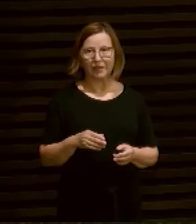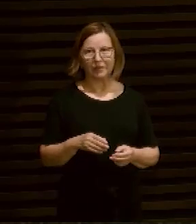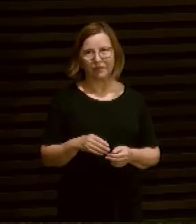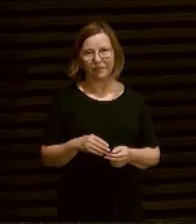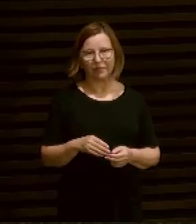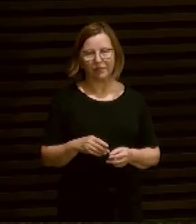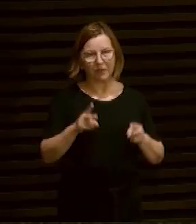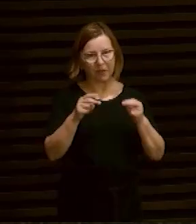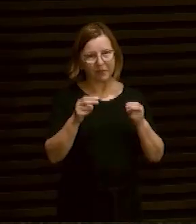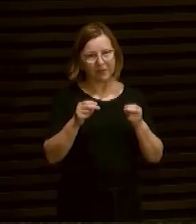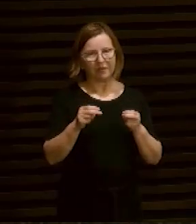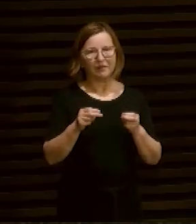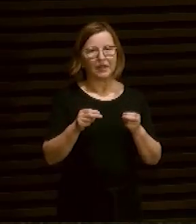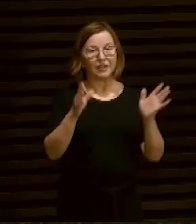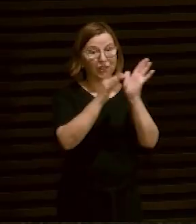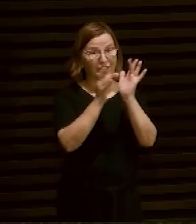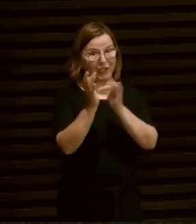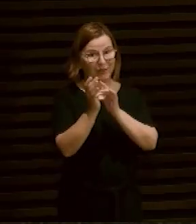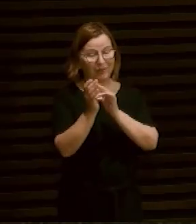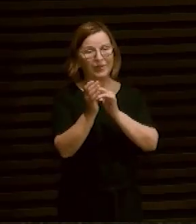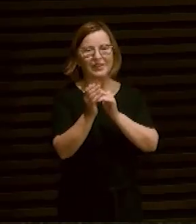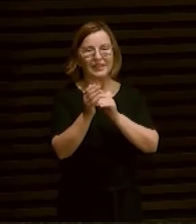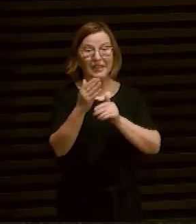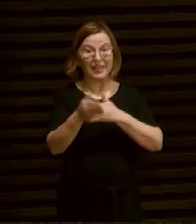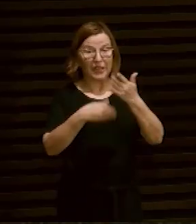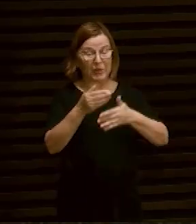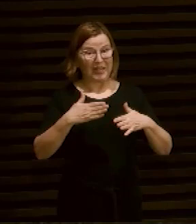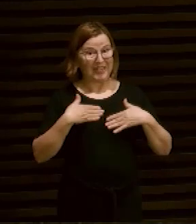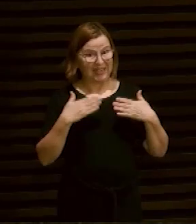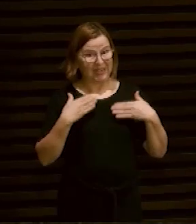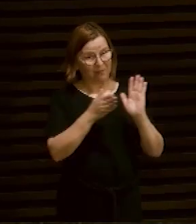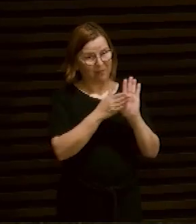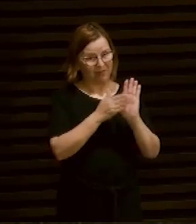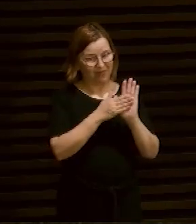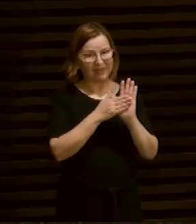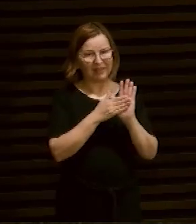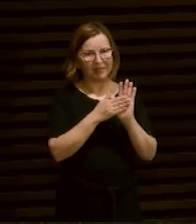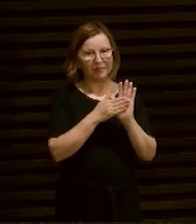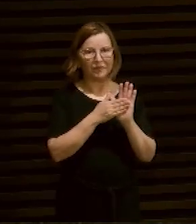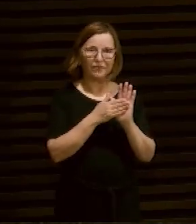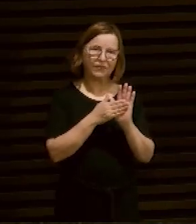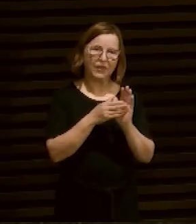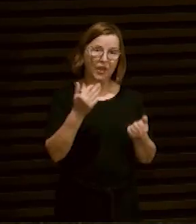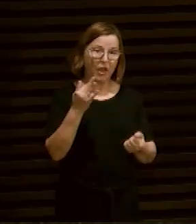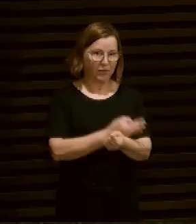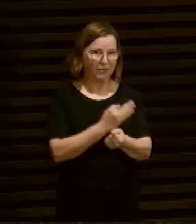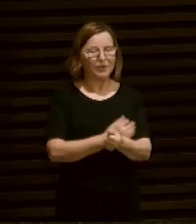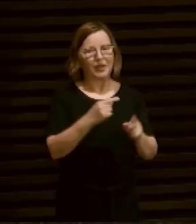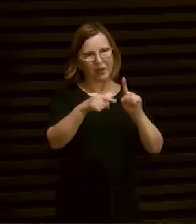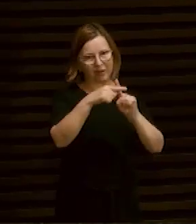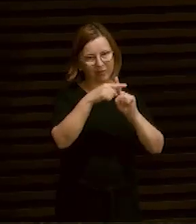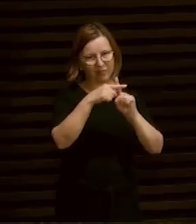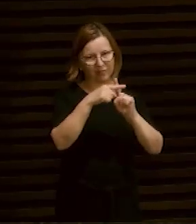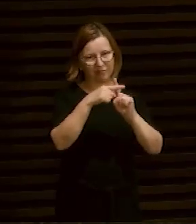autor e consumador da fé, Jesus, em troca da alegria que lhe estava proposta, suportou a cruz, não